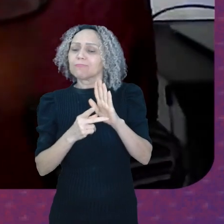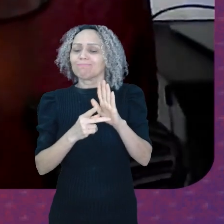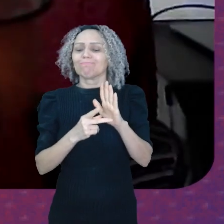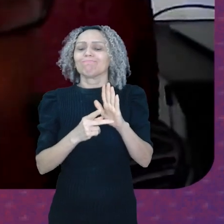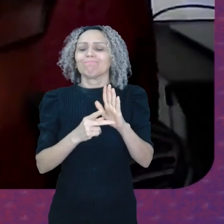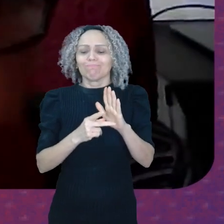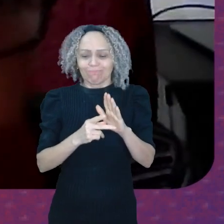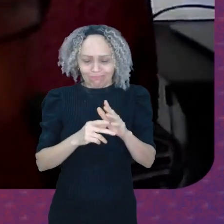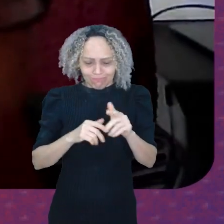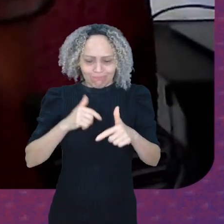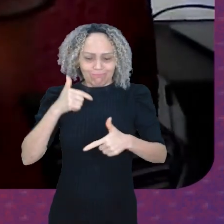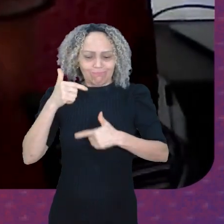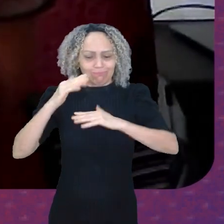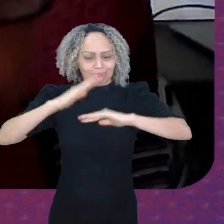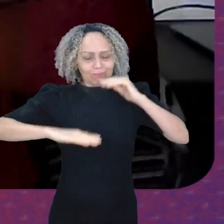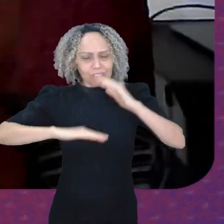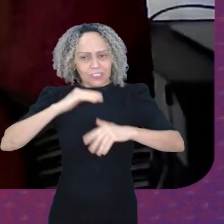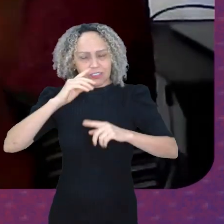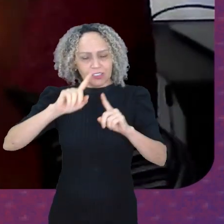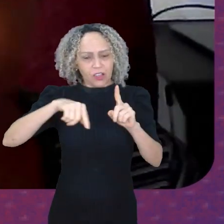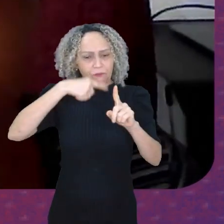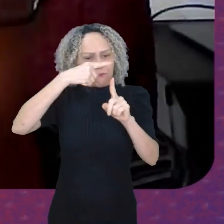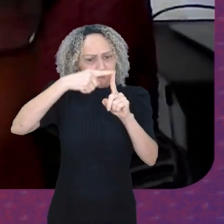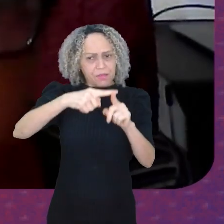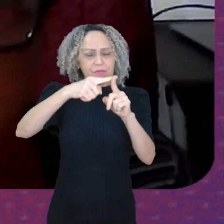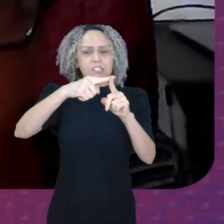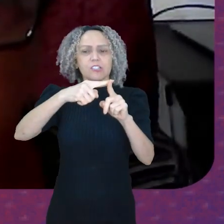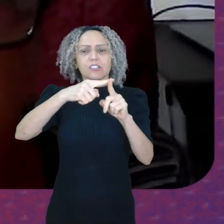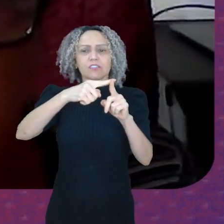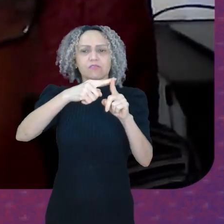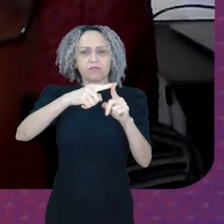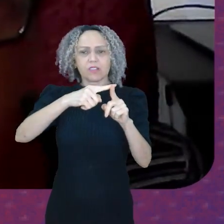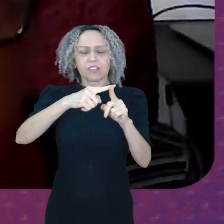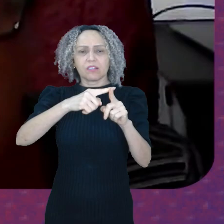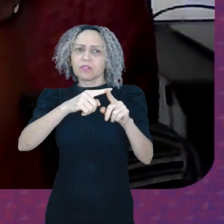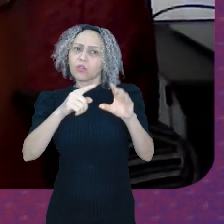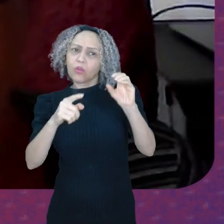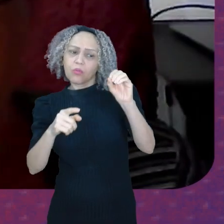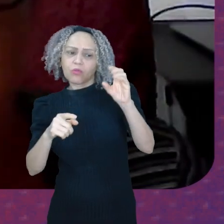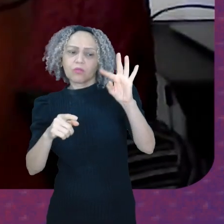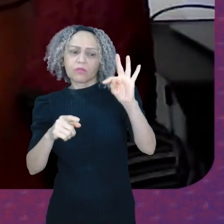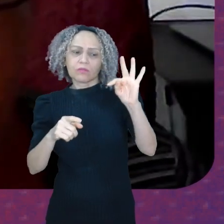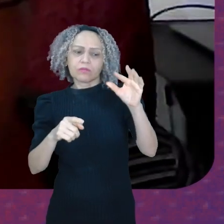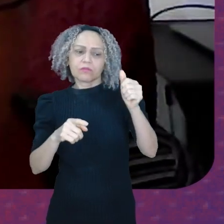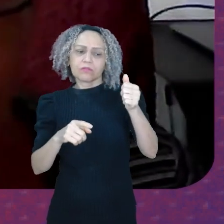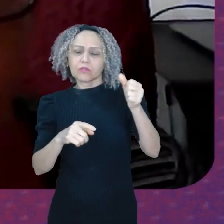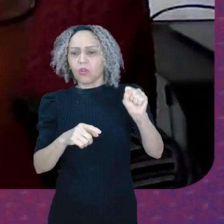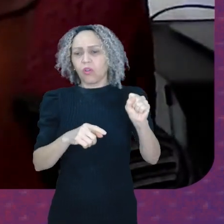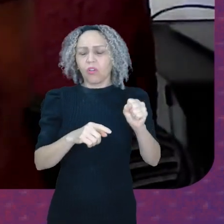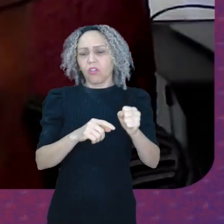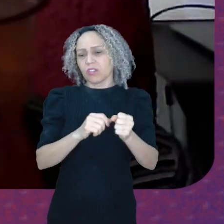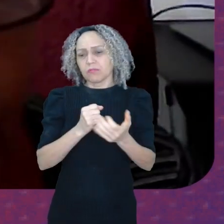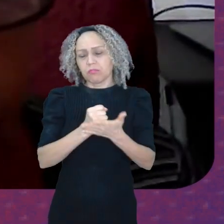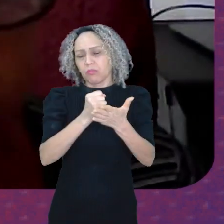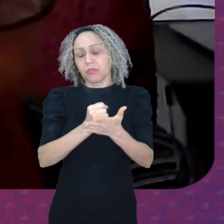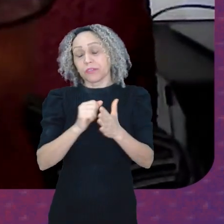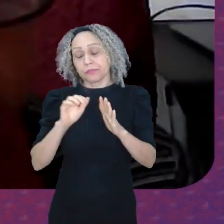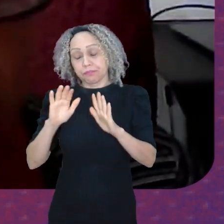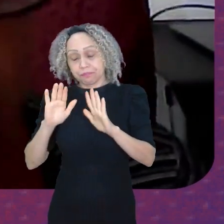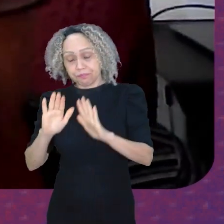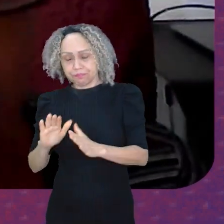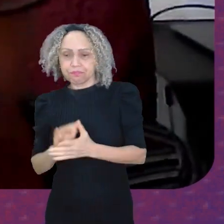a construção de políticas públicas não fica por aí. Se lá nos idos